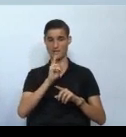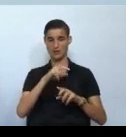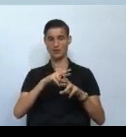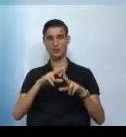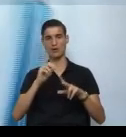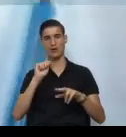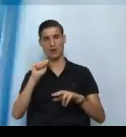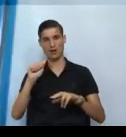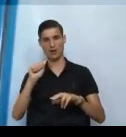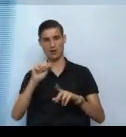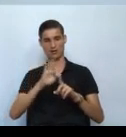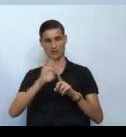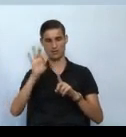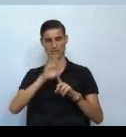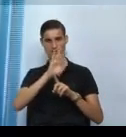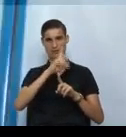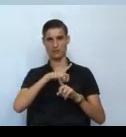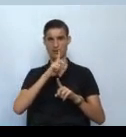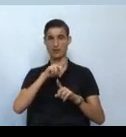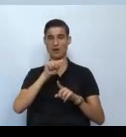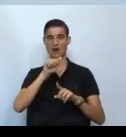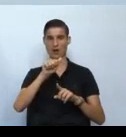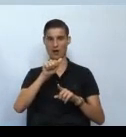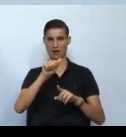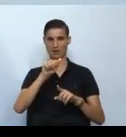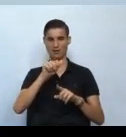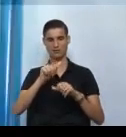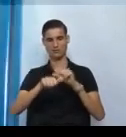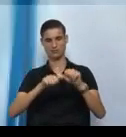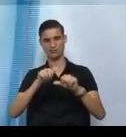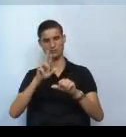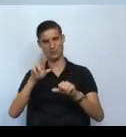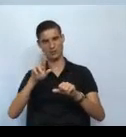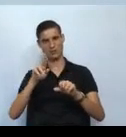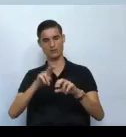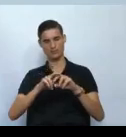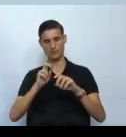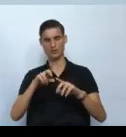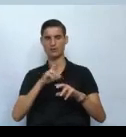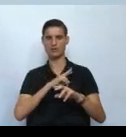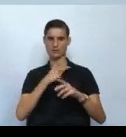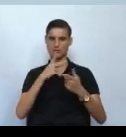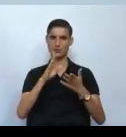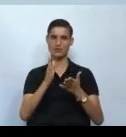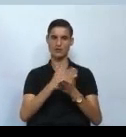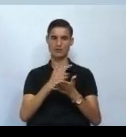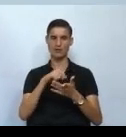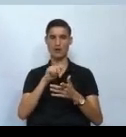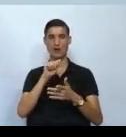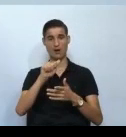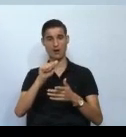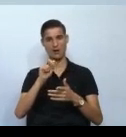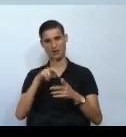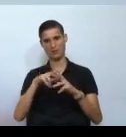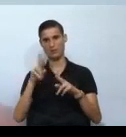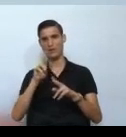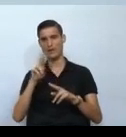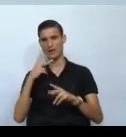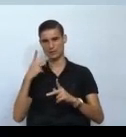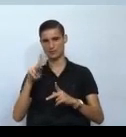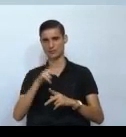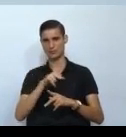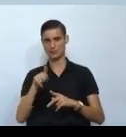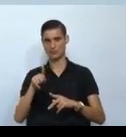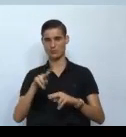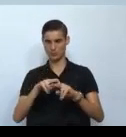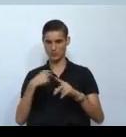A. Então, se aparecer essa forma lá no seu livro, você já sabe que ele está sendo representado pelo meu R. Então, essa vai